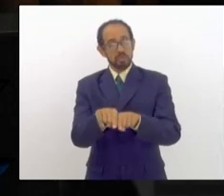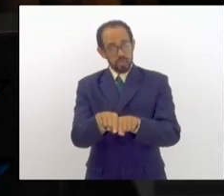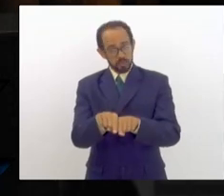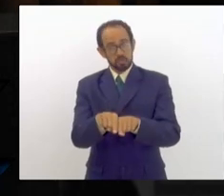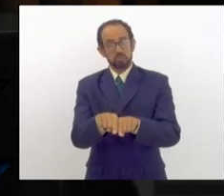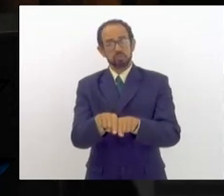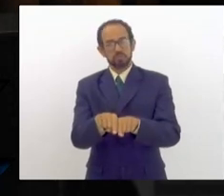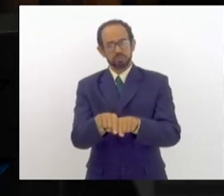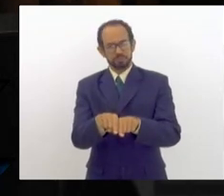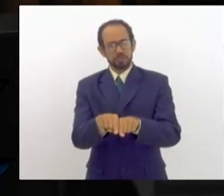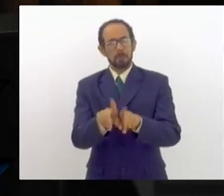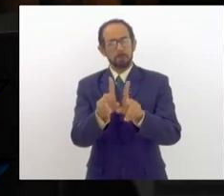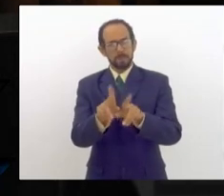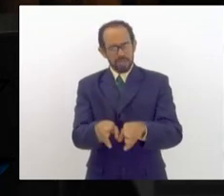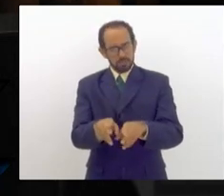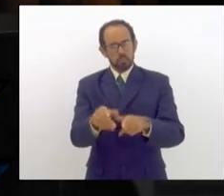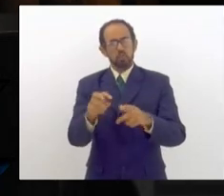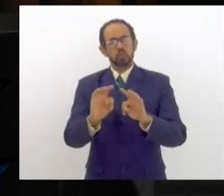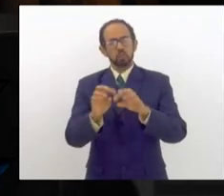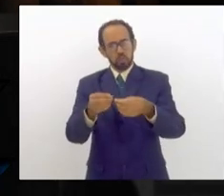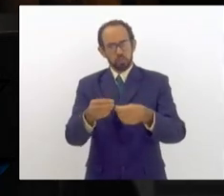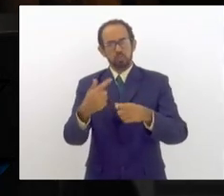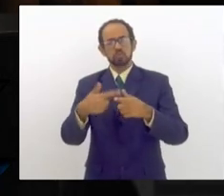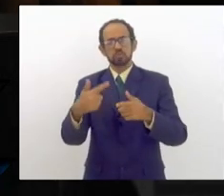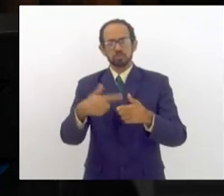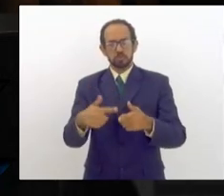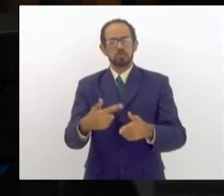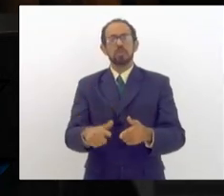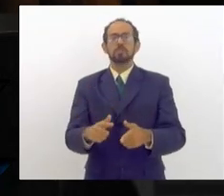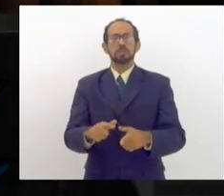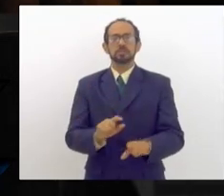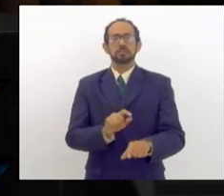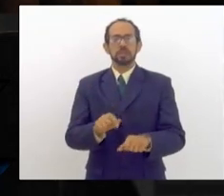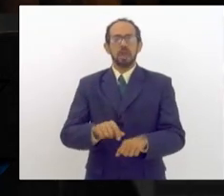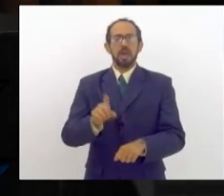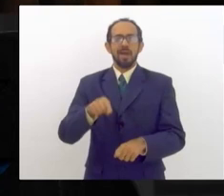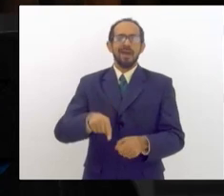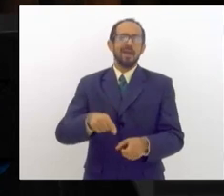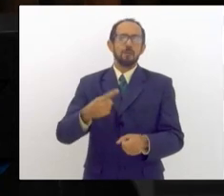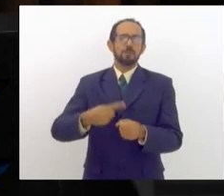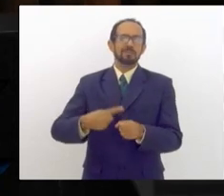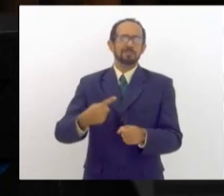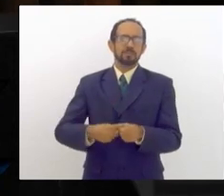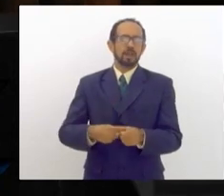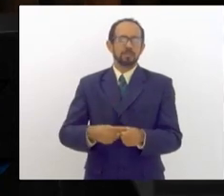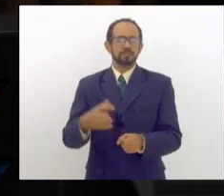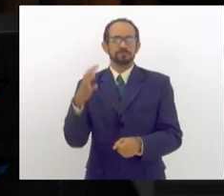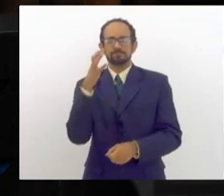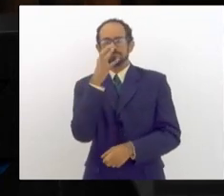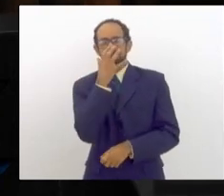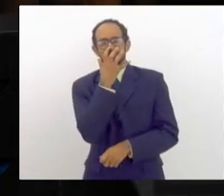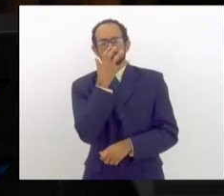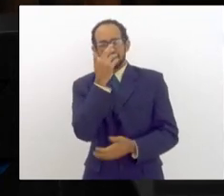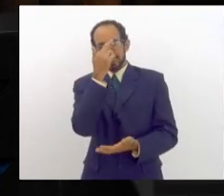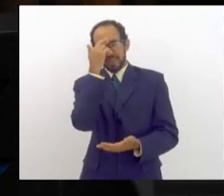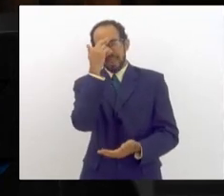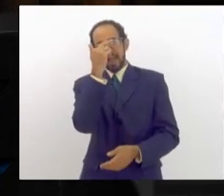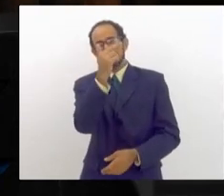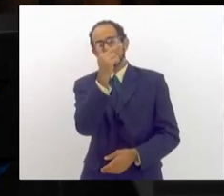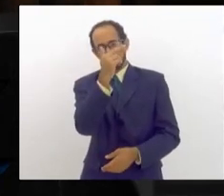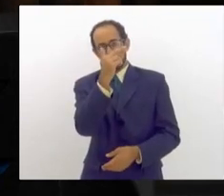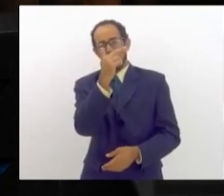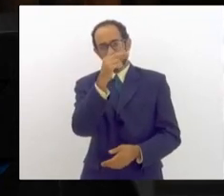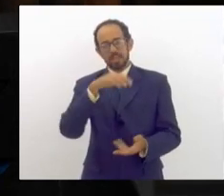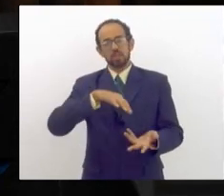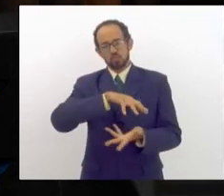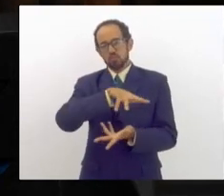dessas contradições entre tantas outras é uma ansiedade admirada e respeitada mundialmente